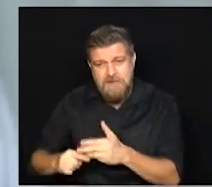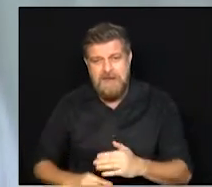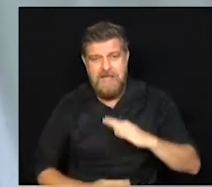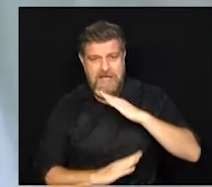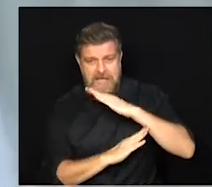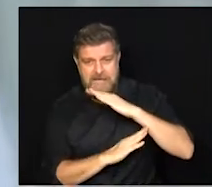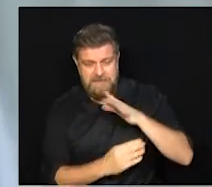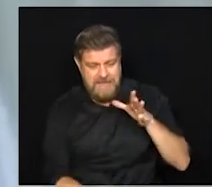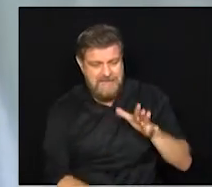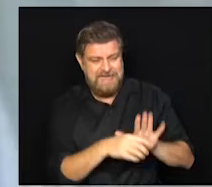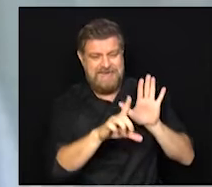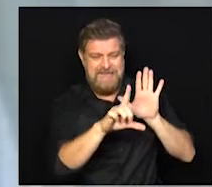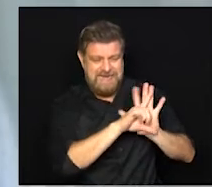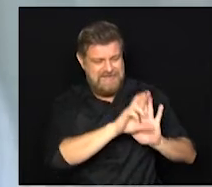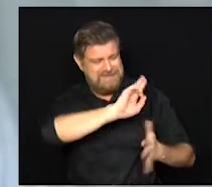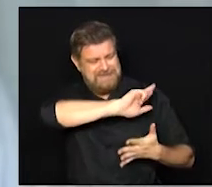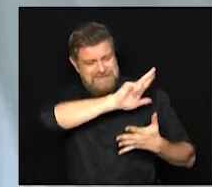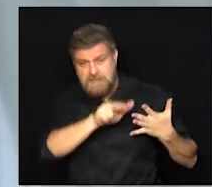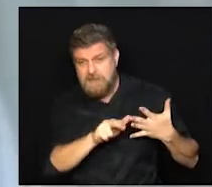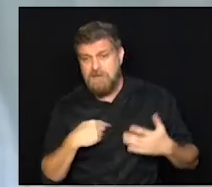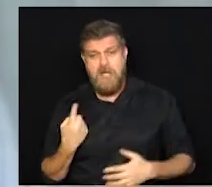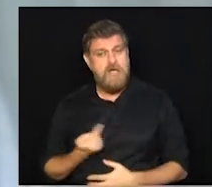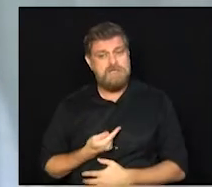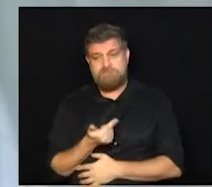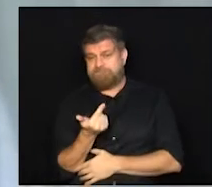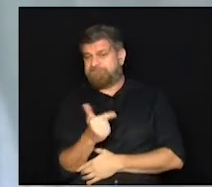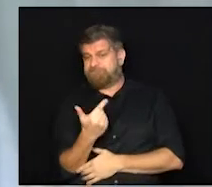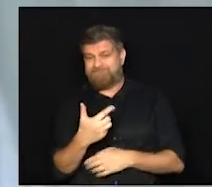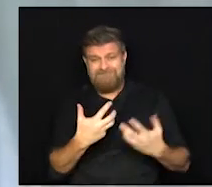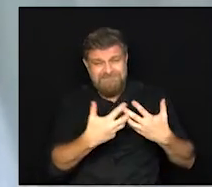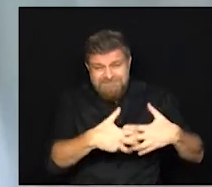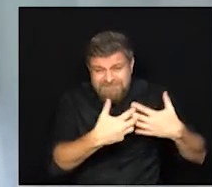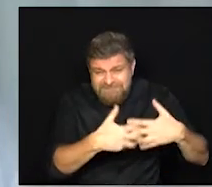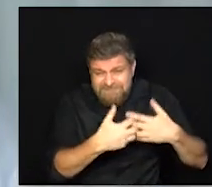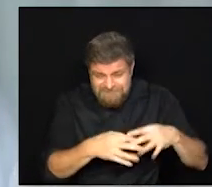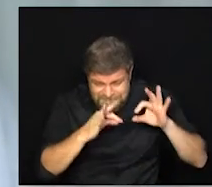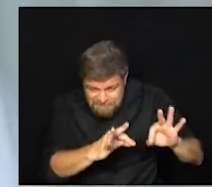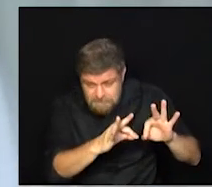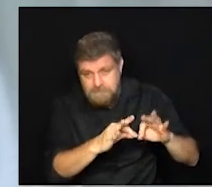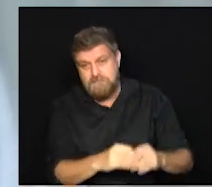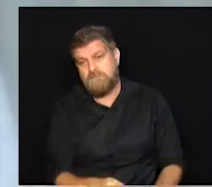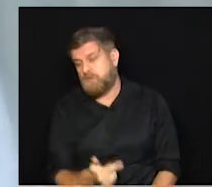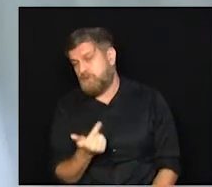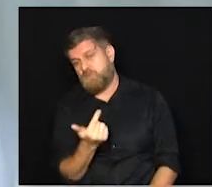todas as esferas, mas a gente não tem uma efetividade plena.